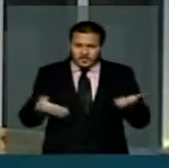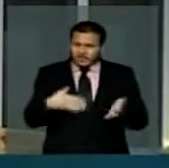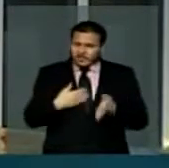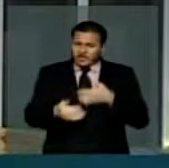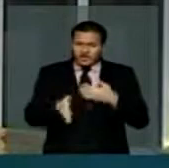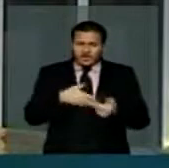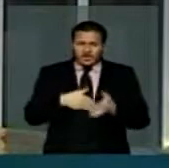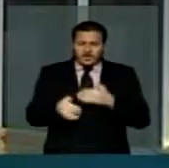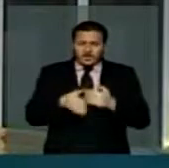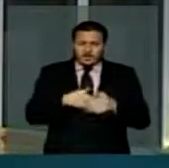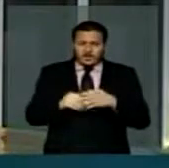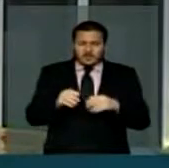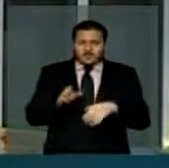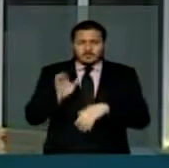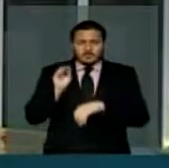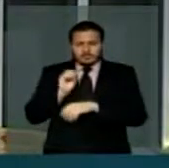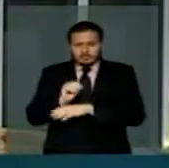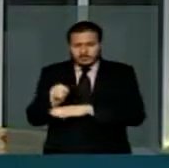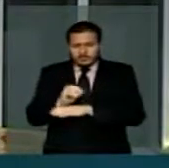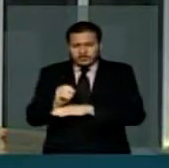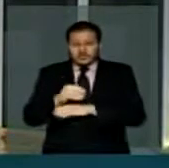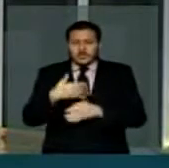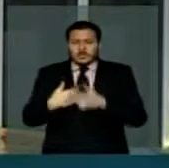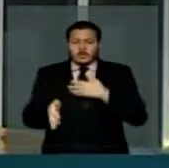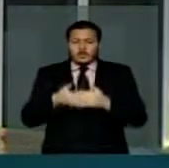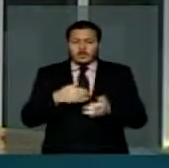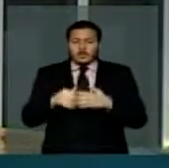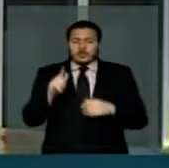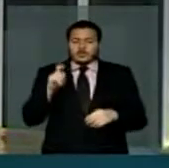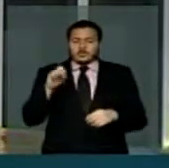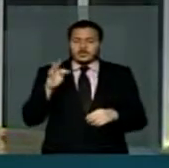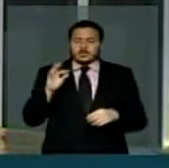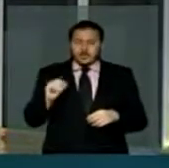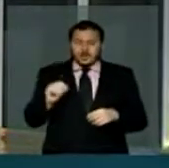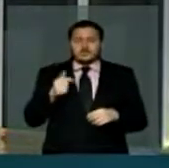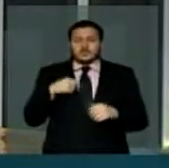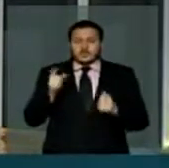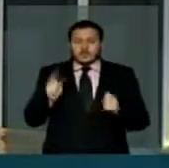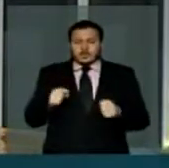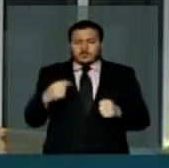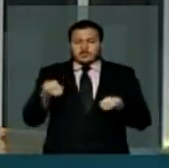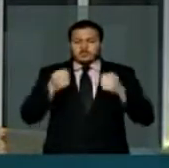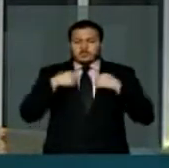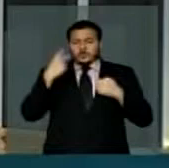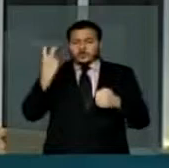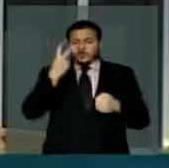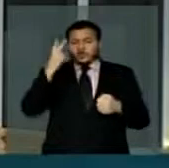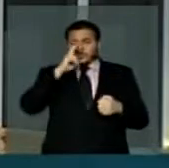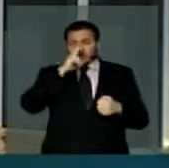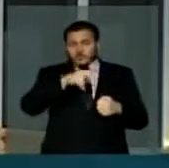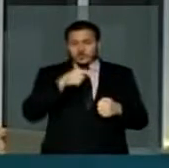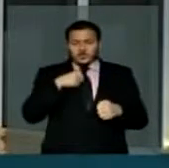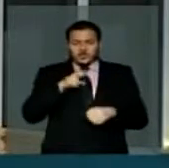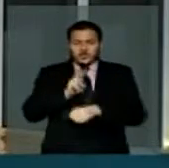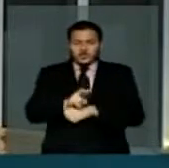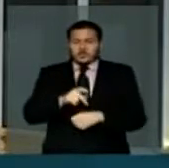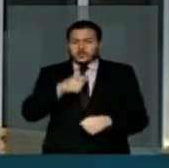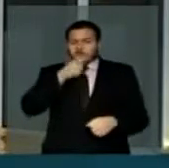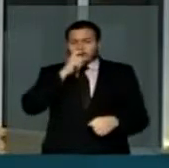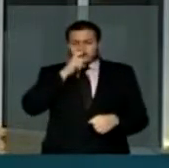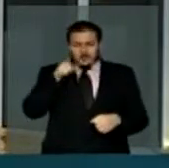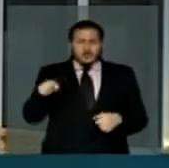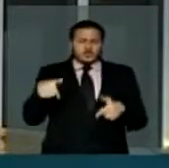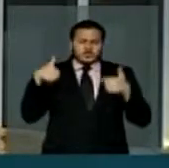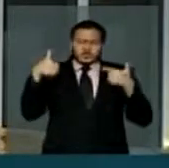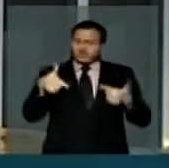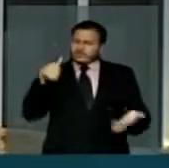qualquer pequeno gesto nos ajuda, nos fortalece e nos alimenta para ajudar meu pai. Ele lutará até o